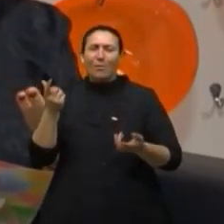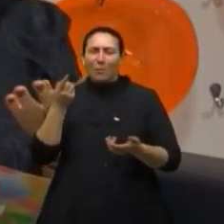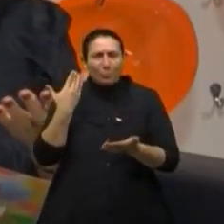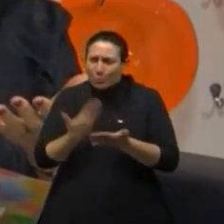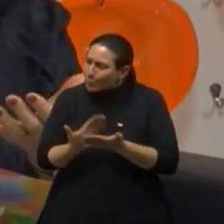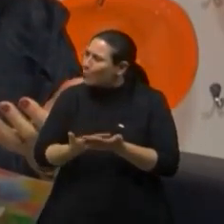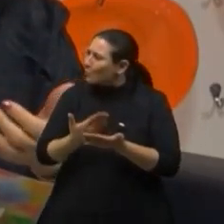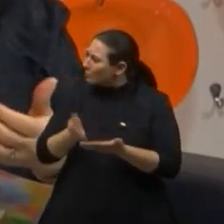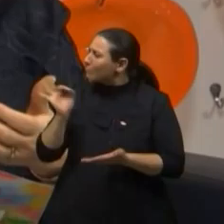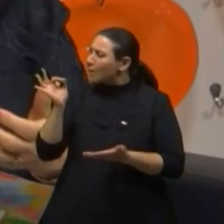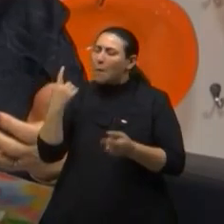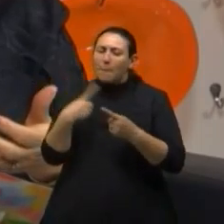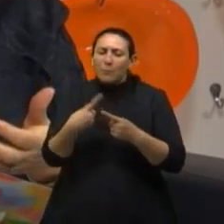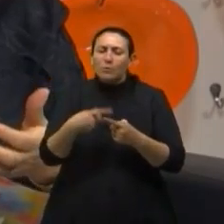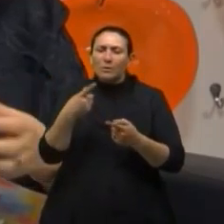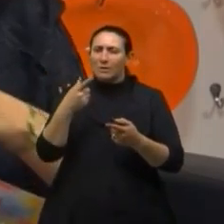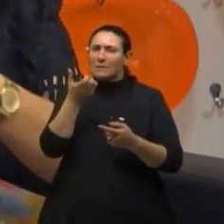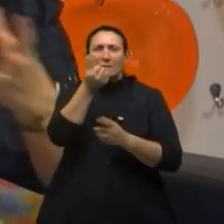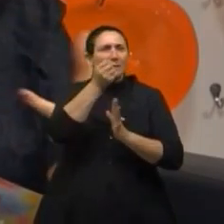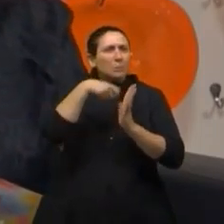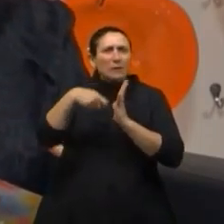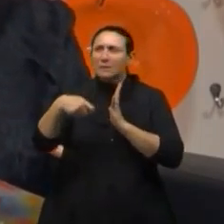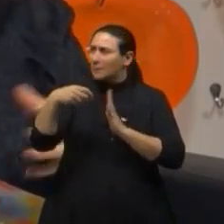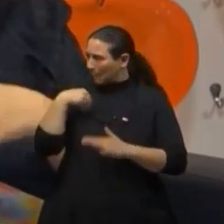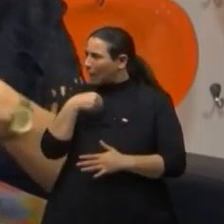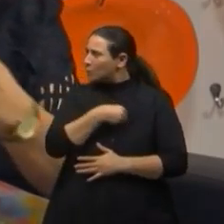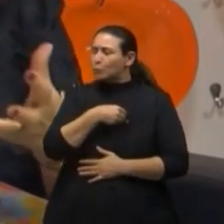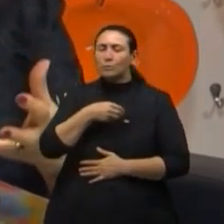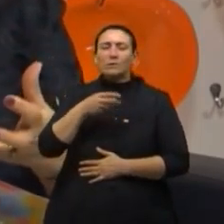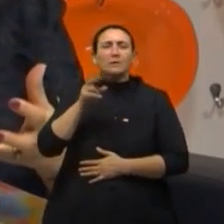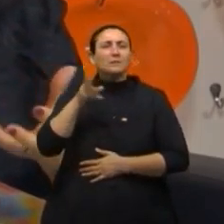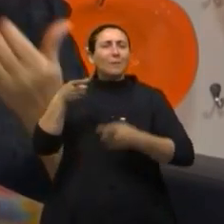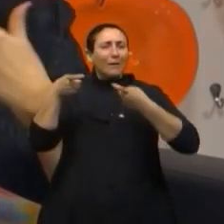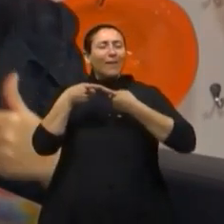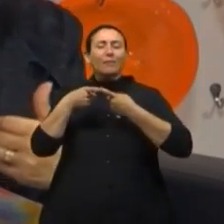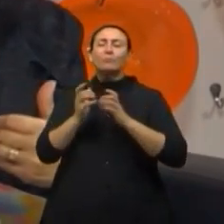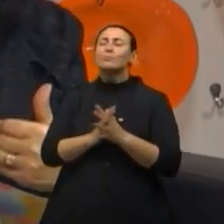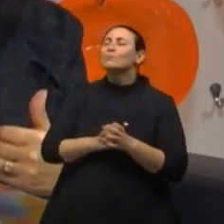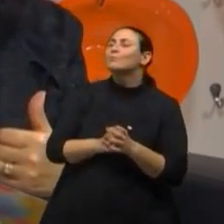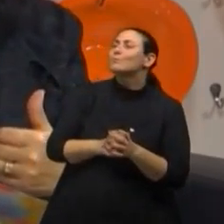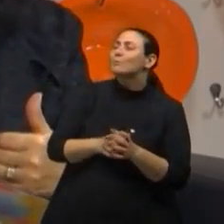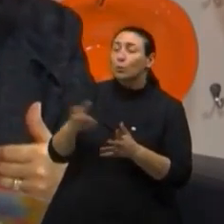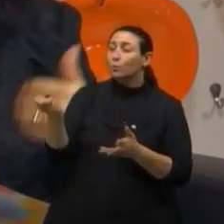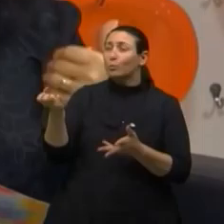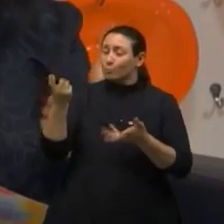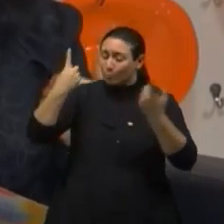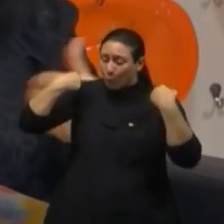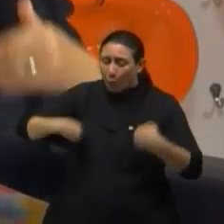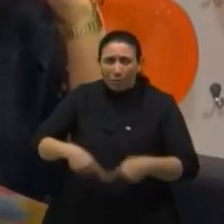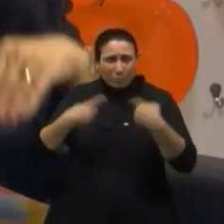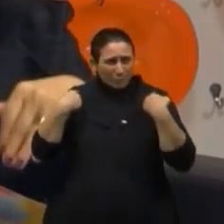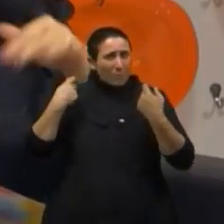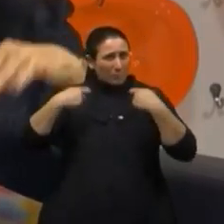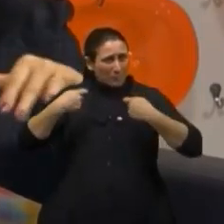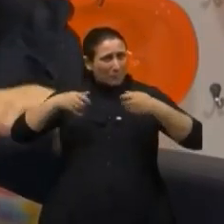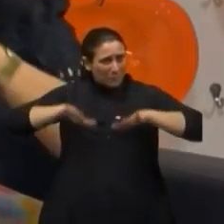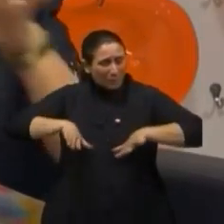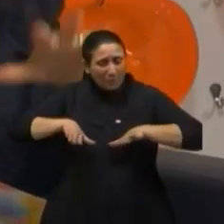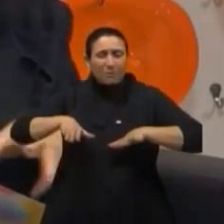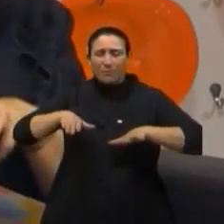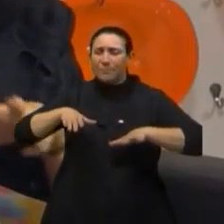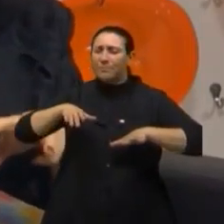estudarem a gente sabe que a medicina em se meses toda a área médica em seis meses para que a gente tem um organismo mais tempo aqui